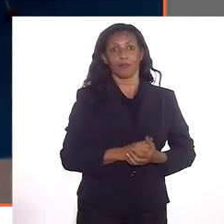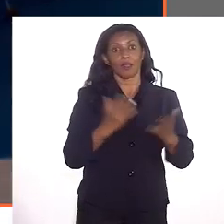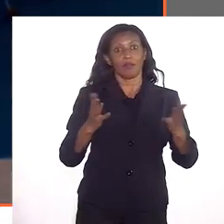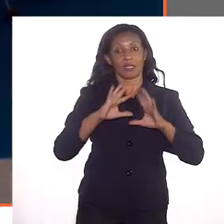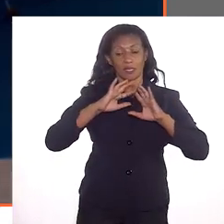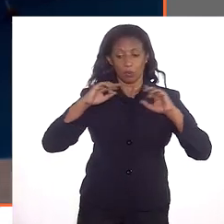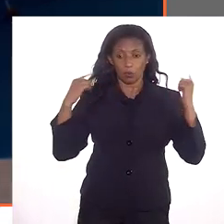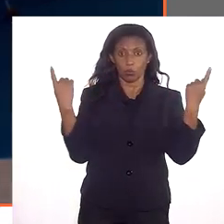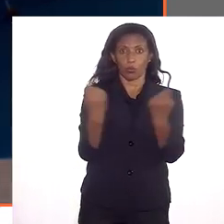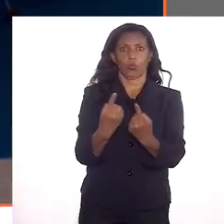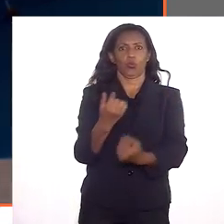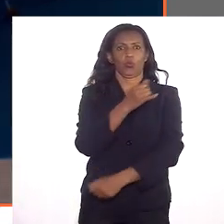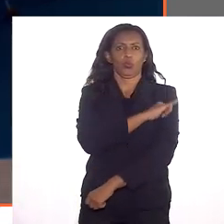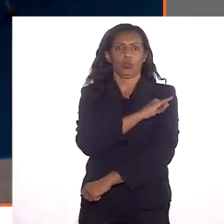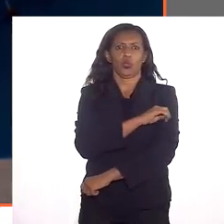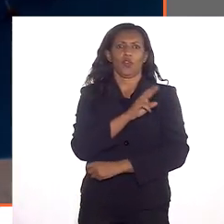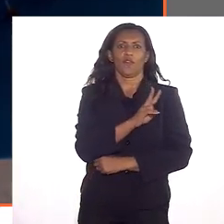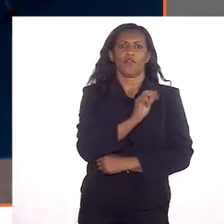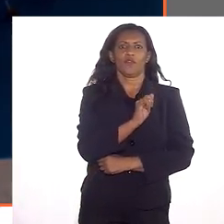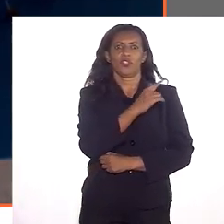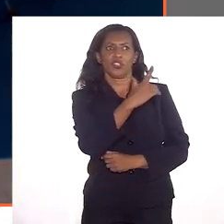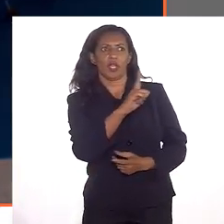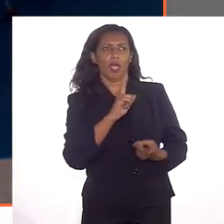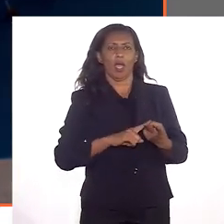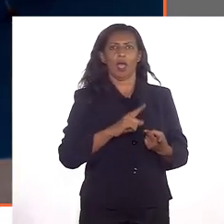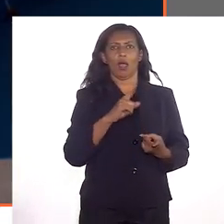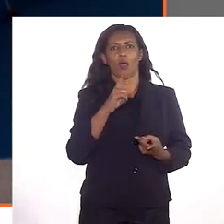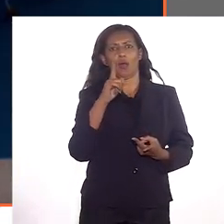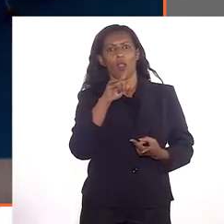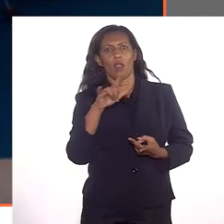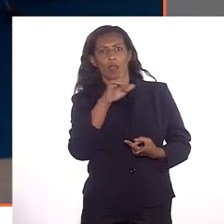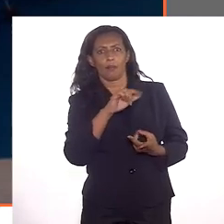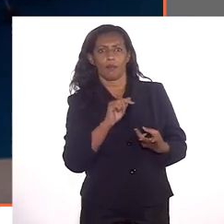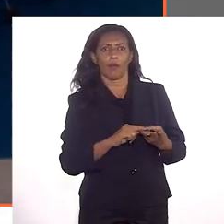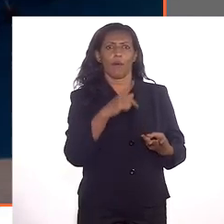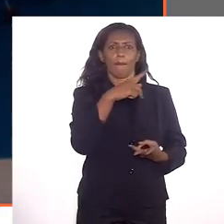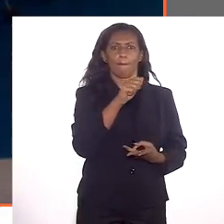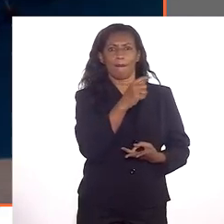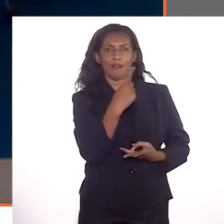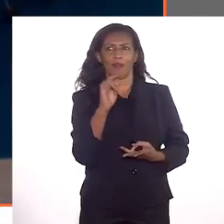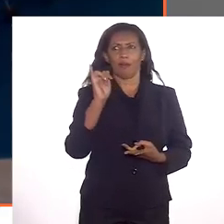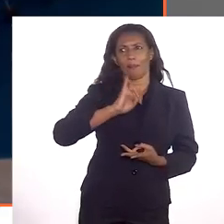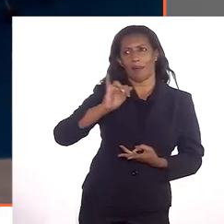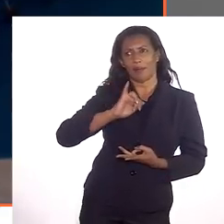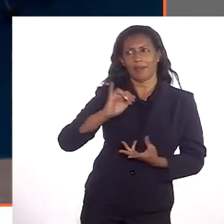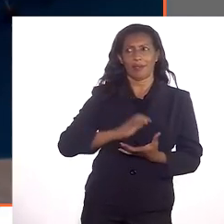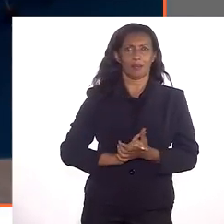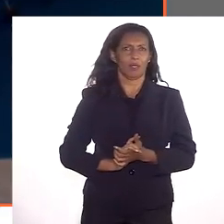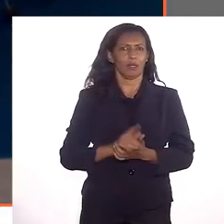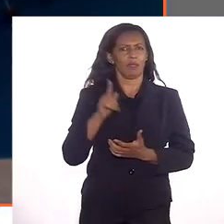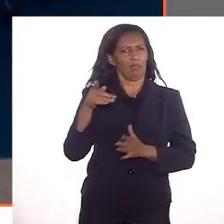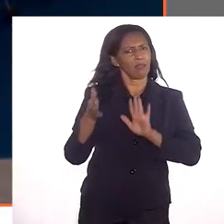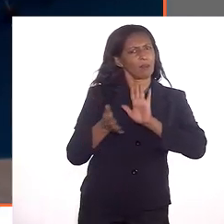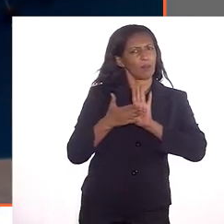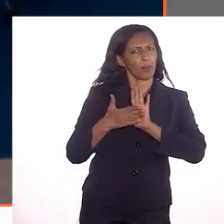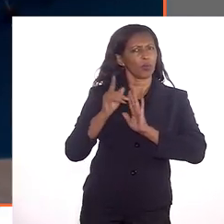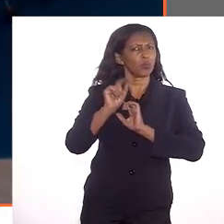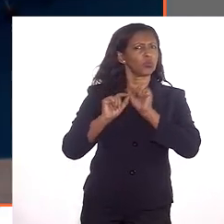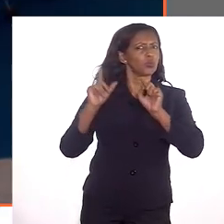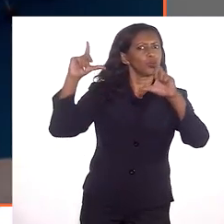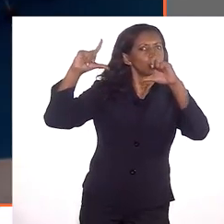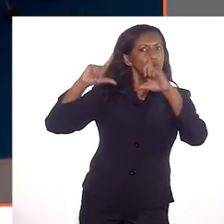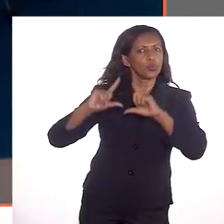pode se aplicar no Rio de Janeiro inteiro, né? Vidigal, Leblon, Pavão, Ipanema, enfim. E essa proposta ela vem exatamente para